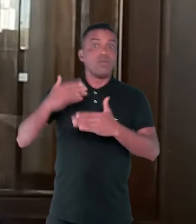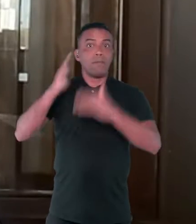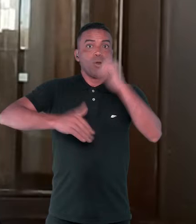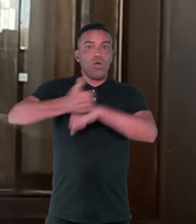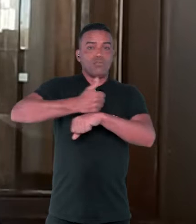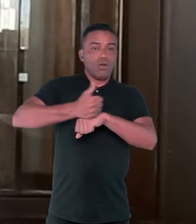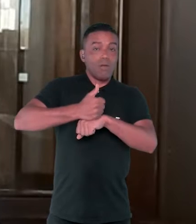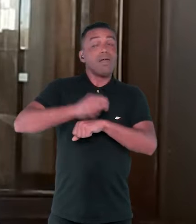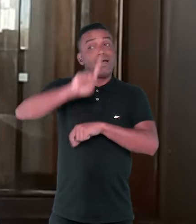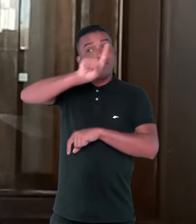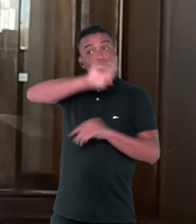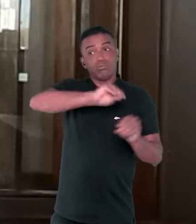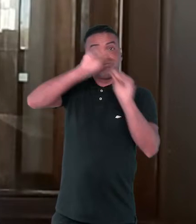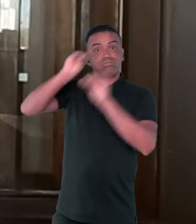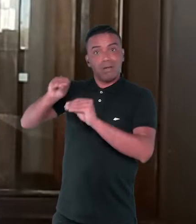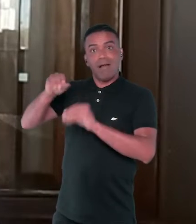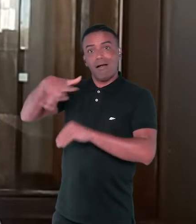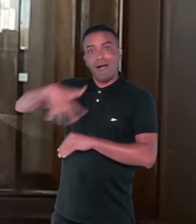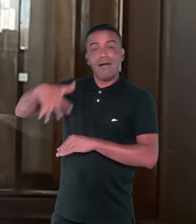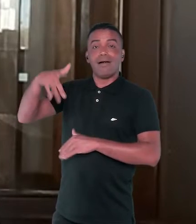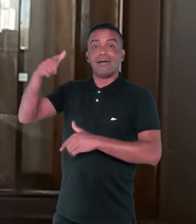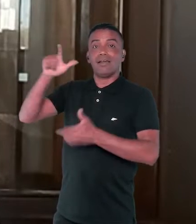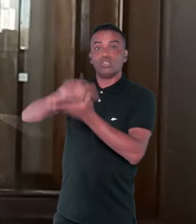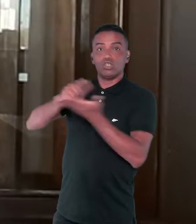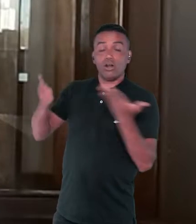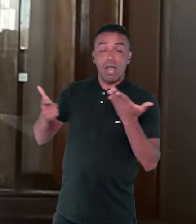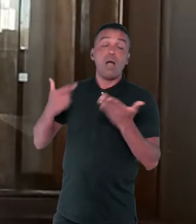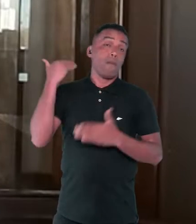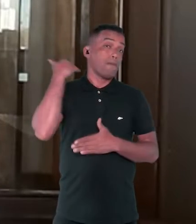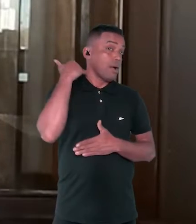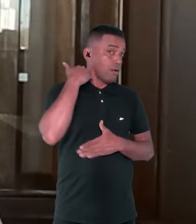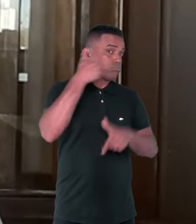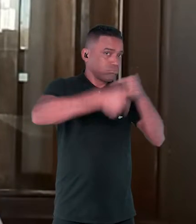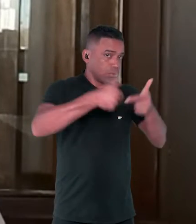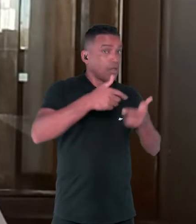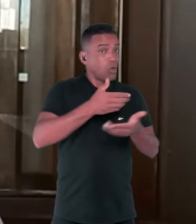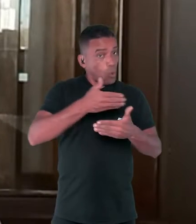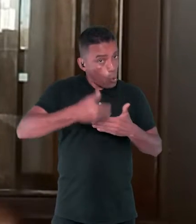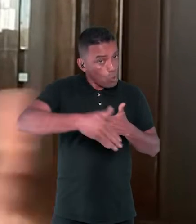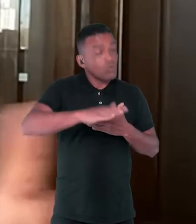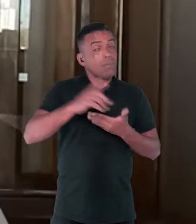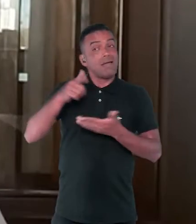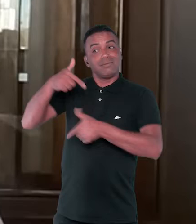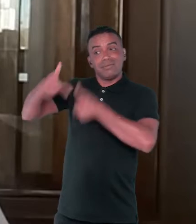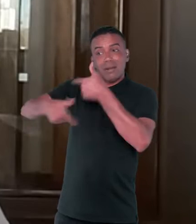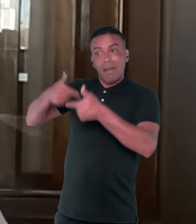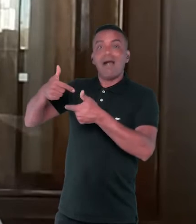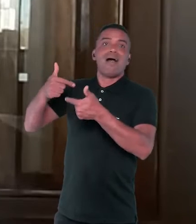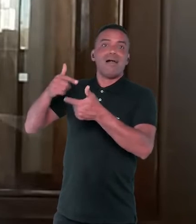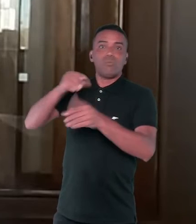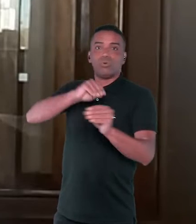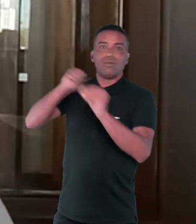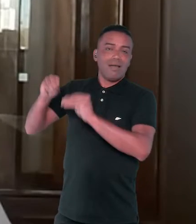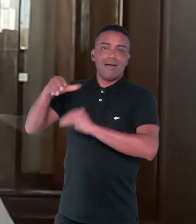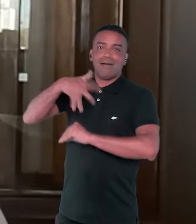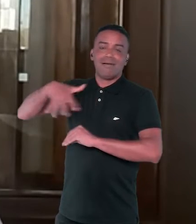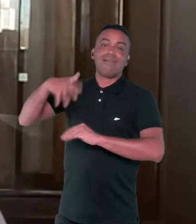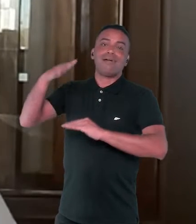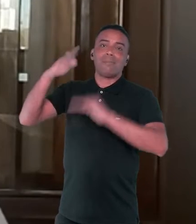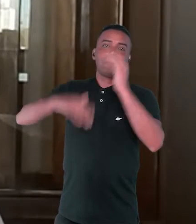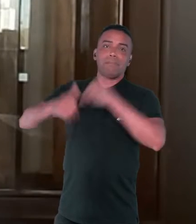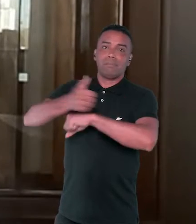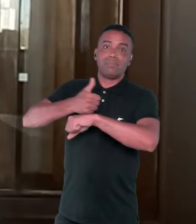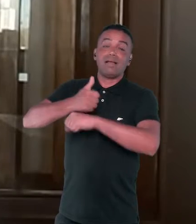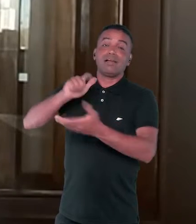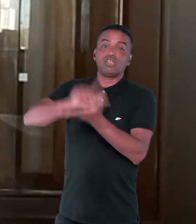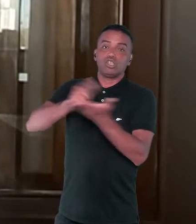depois vim fazer jornalismo, mas ainda bancário, já estudando jornalismo. Atendi bem a um cliente, ele falou: